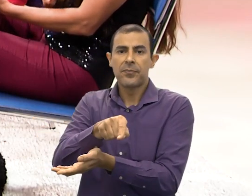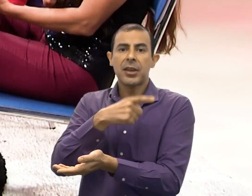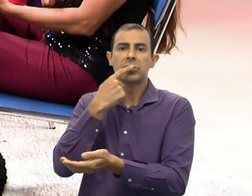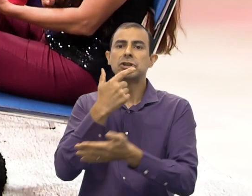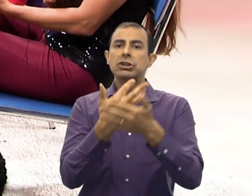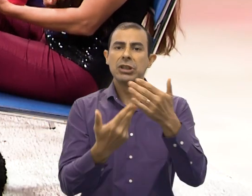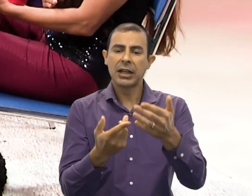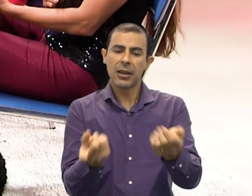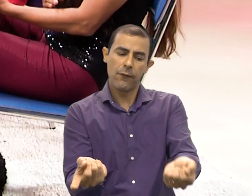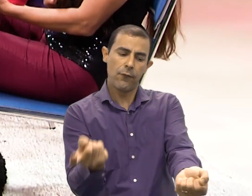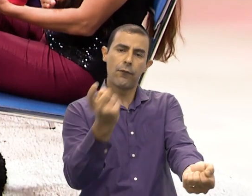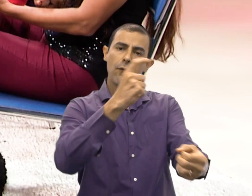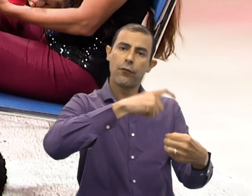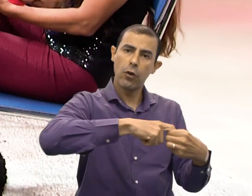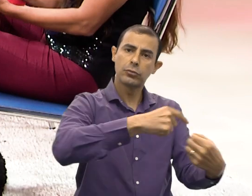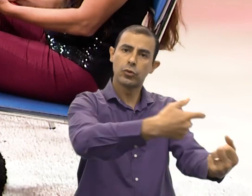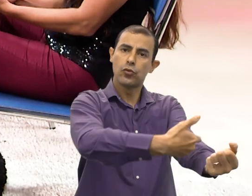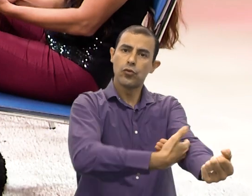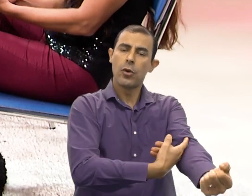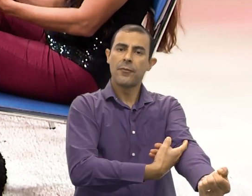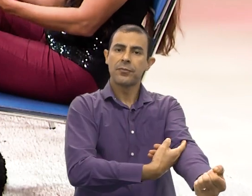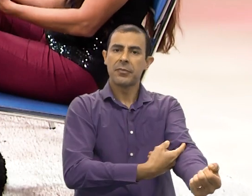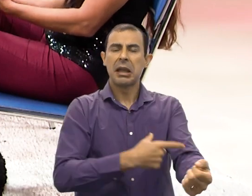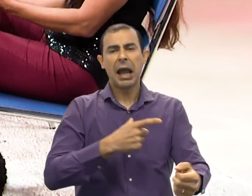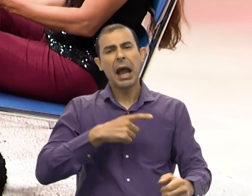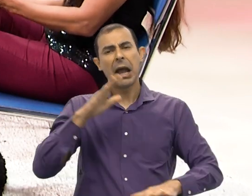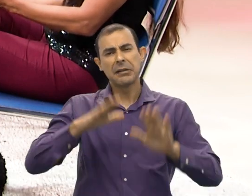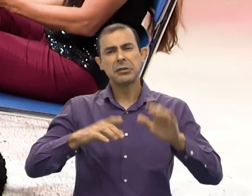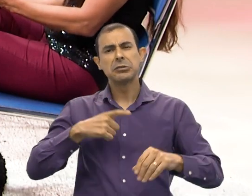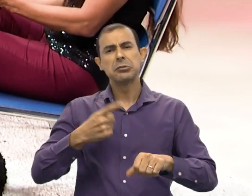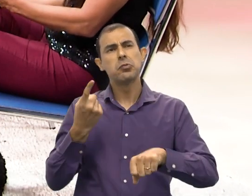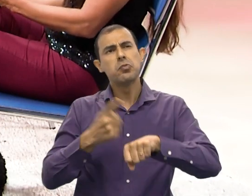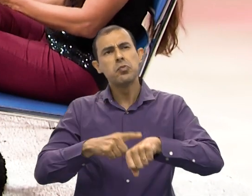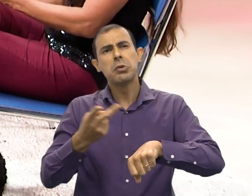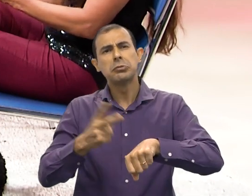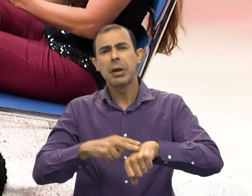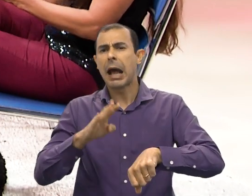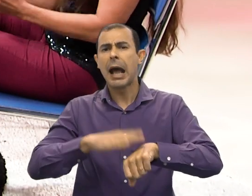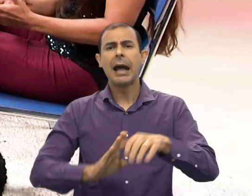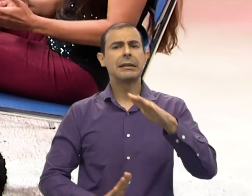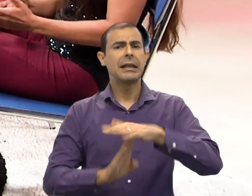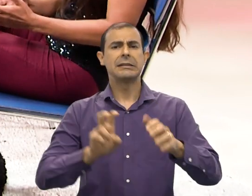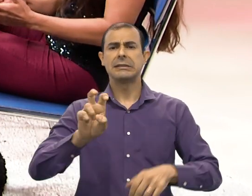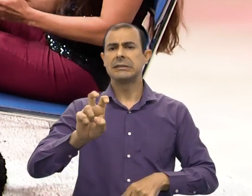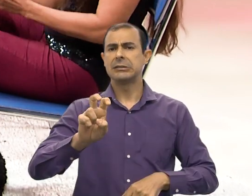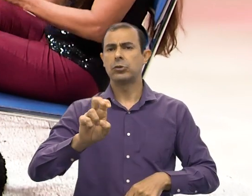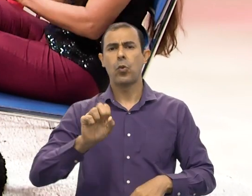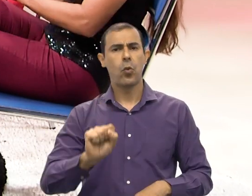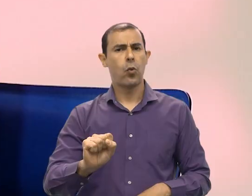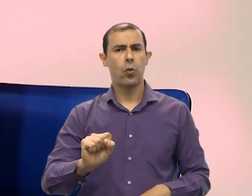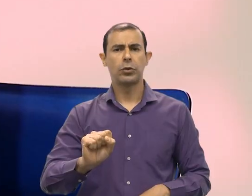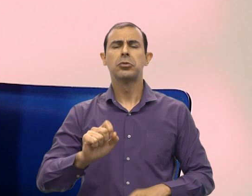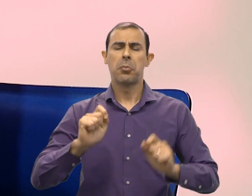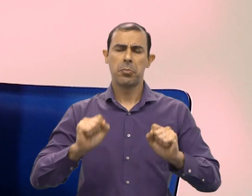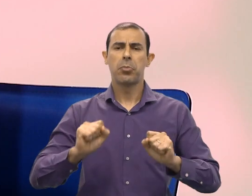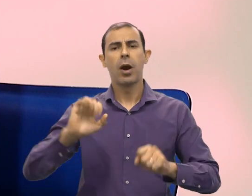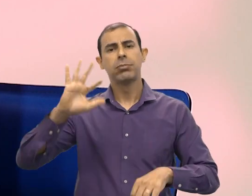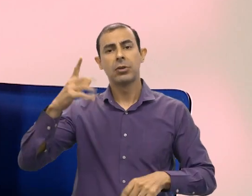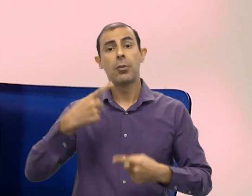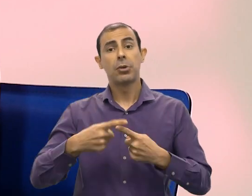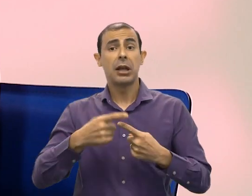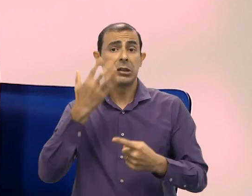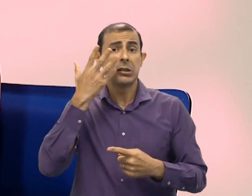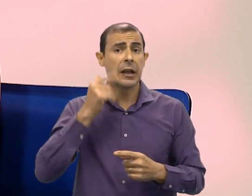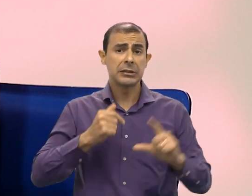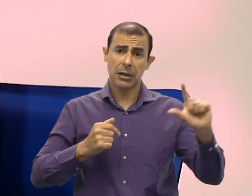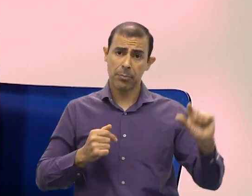processo se repete de 5 a 8 vezes, dependendo da quantidade necessária, porque tem criança que precisa de menos, um adulto precisa de mais.